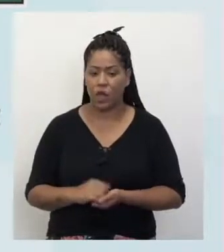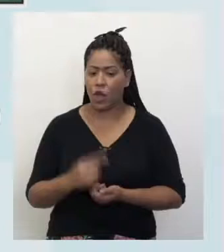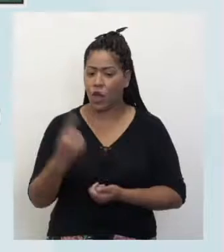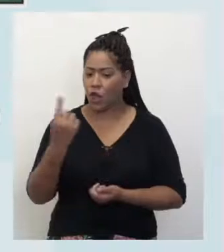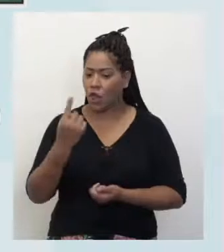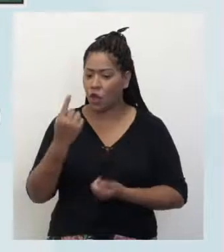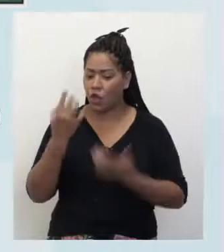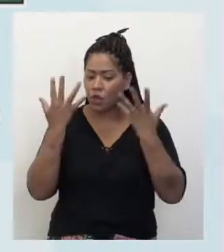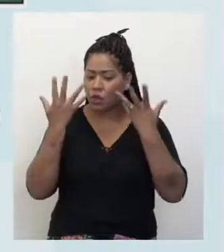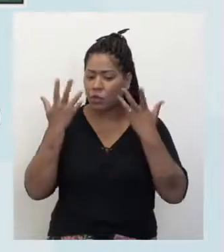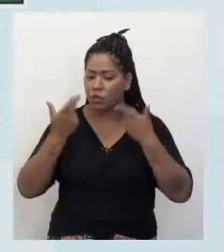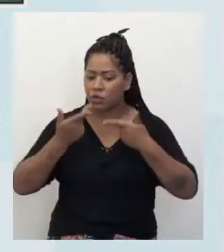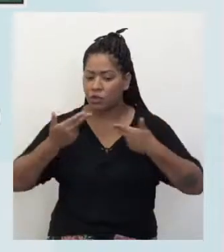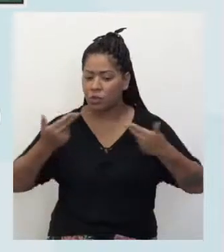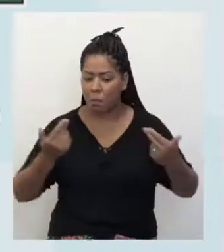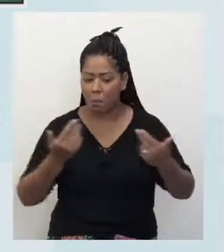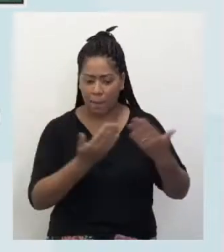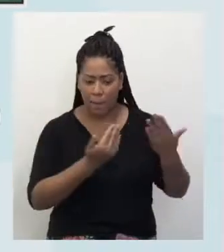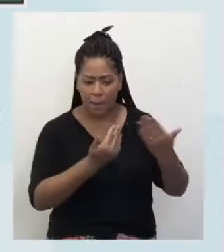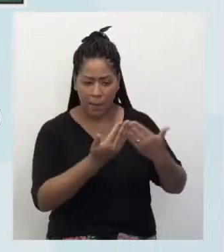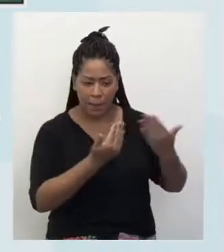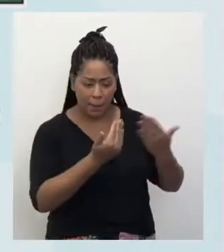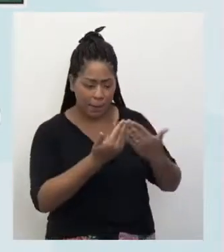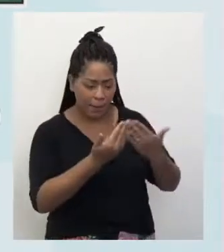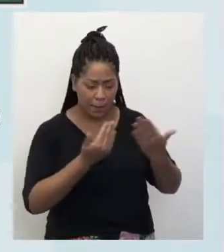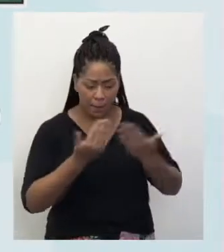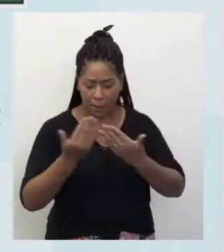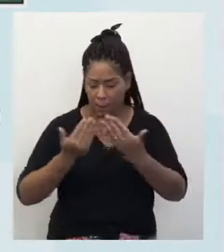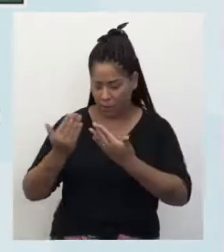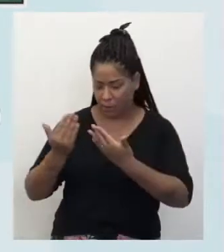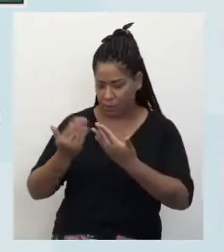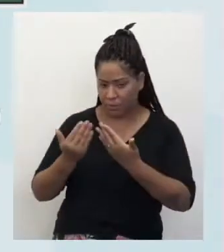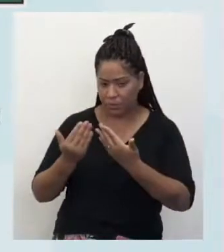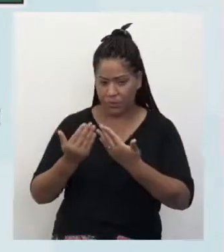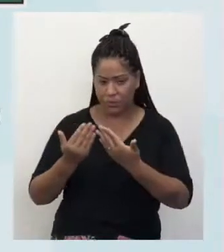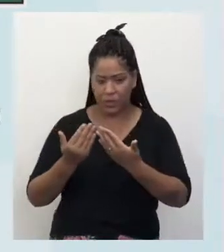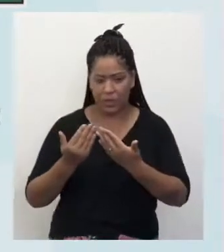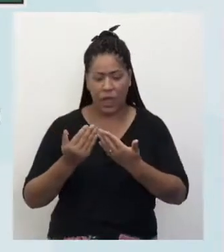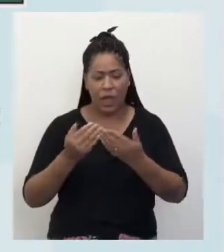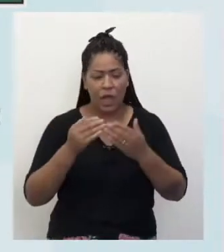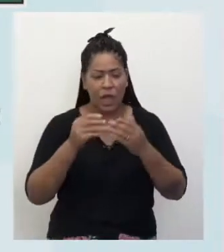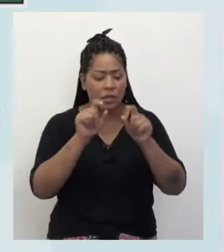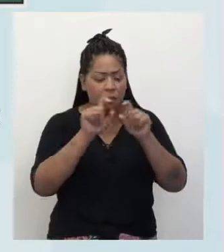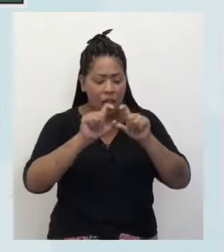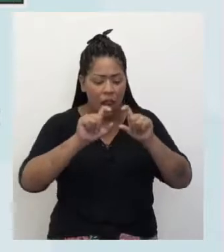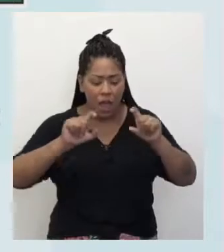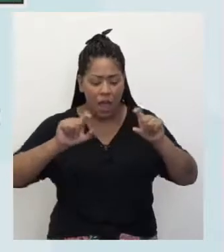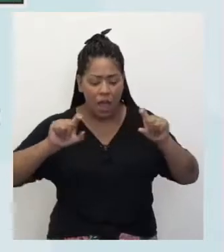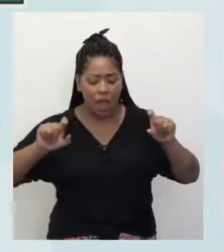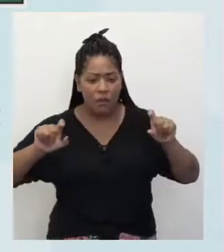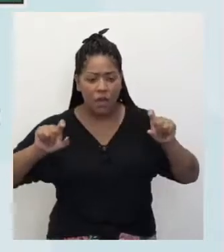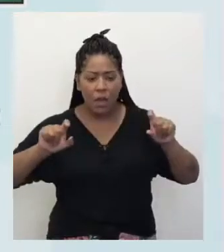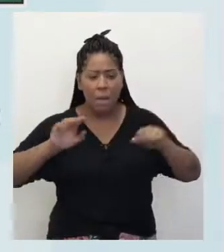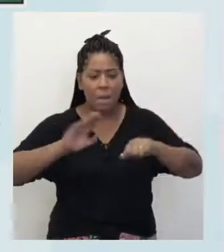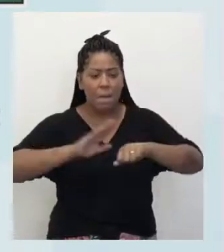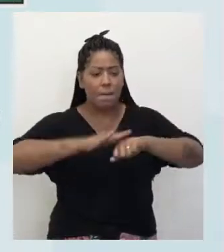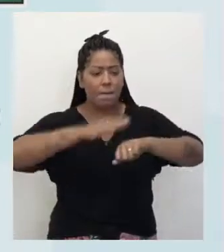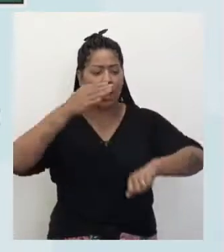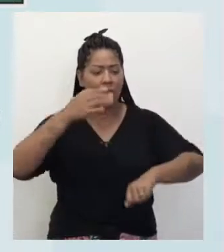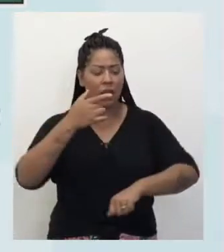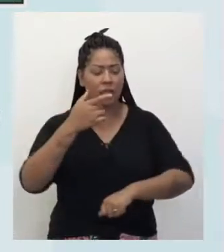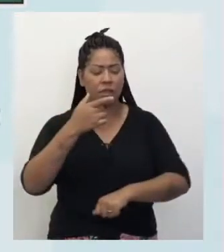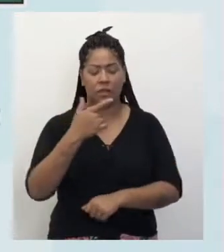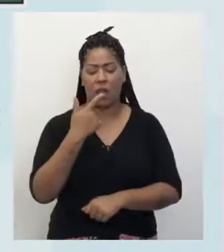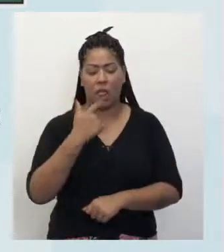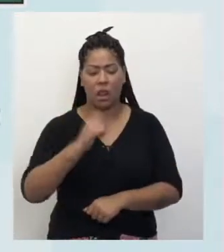bichinhos conversando e diz no primeiro quadrinho: as palavras mais bonitas da língua portuguesa